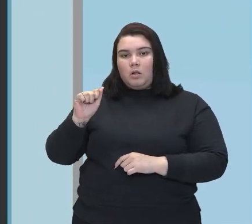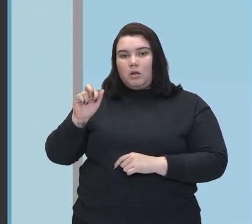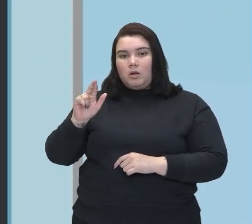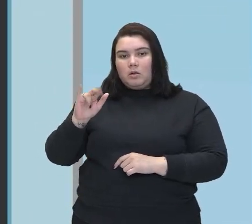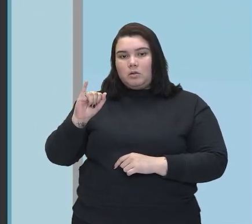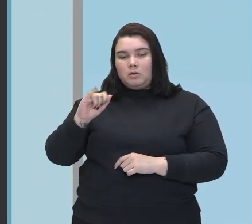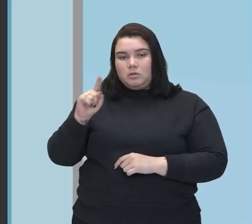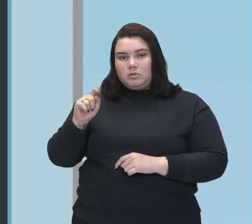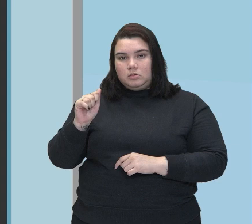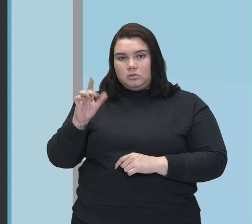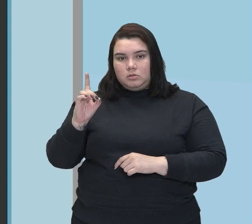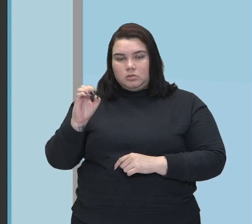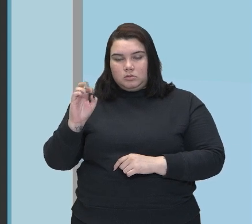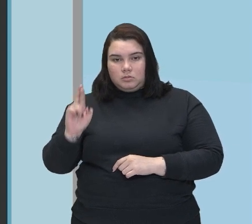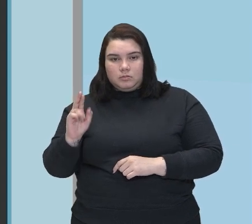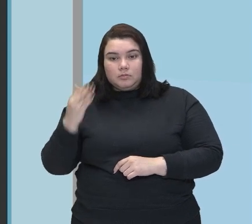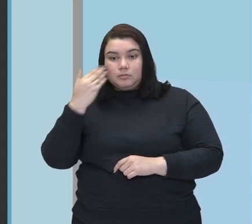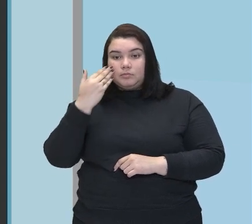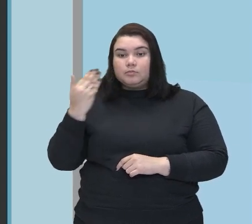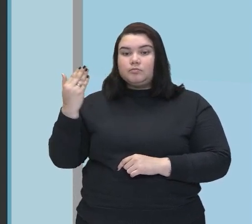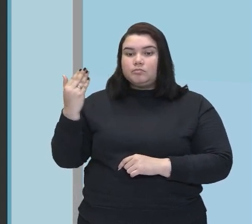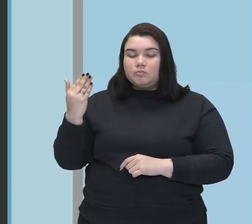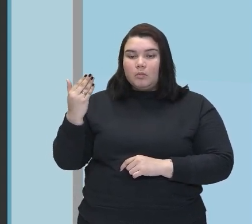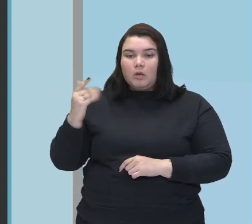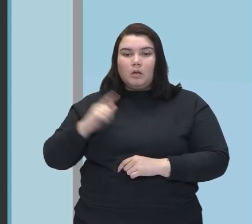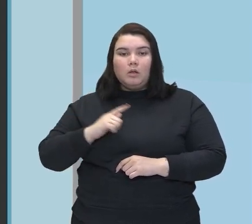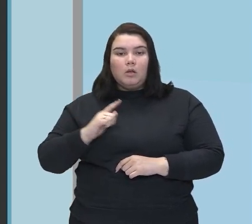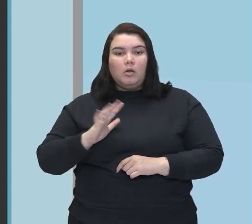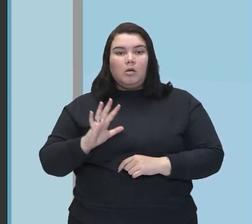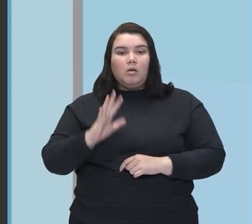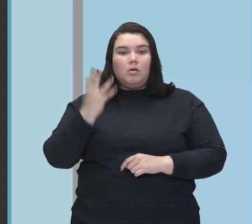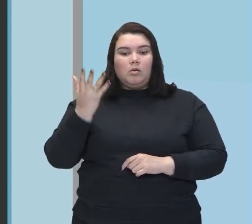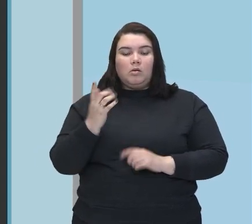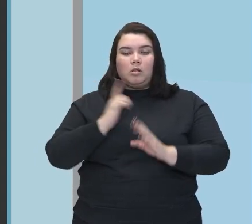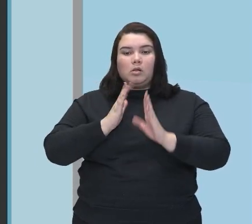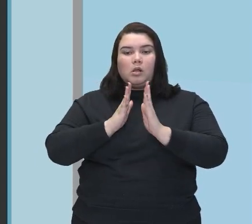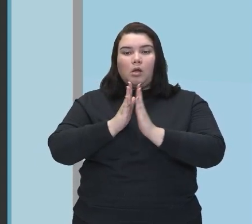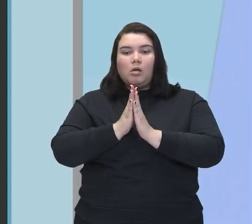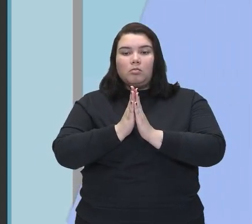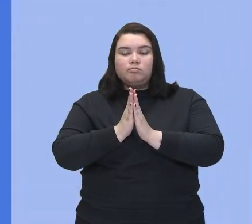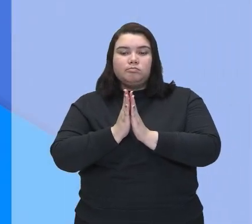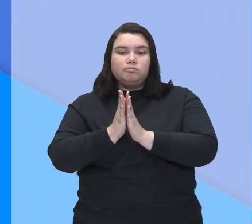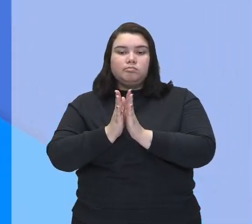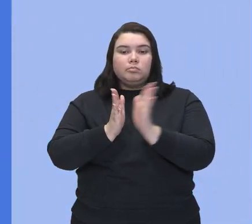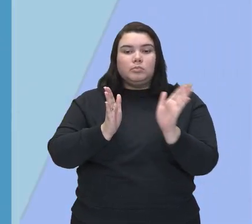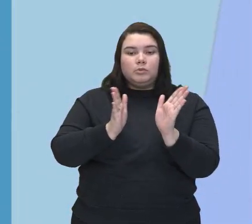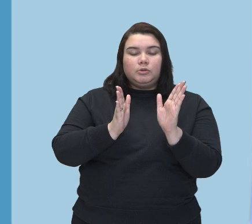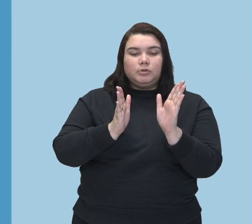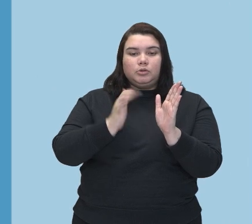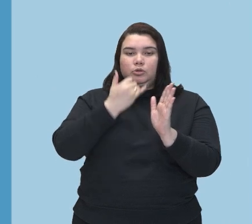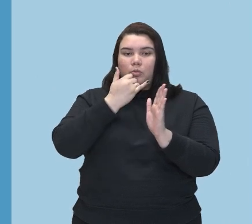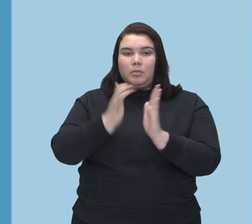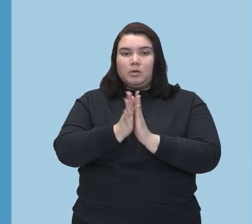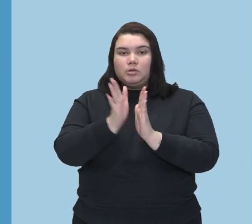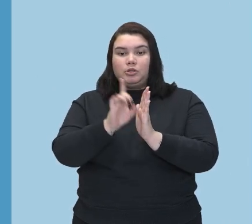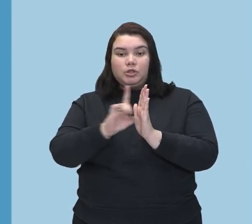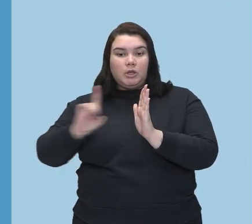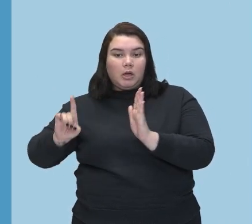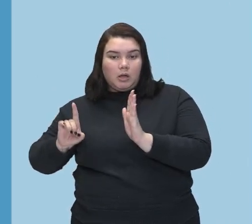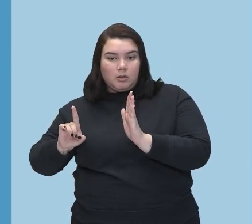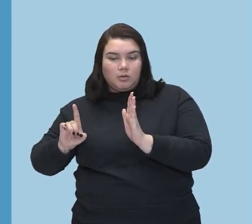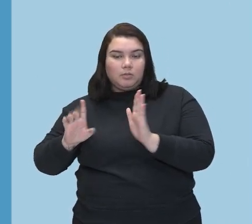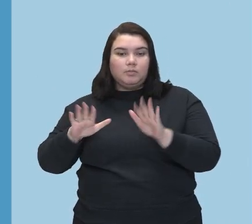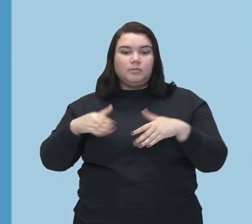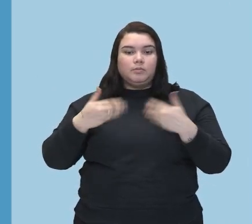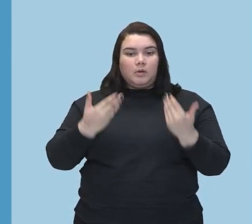a luz e olha o que aconteceu. Ocorreu um desvio da luz para o lado direito, né? Então, isso quer dizer